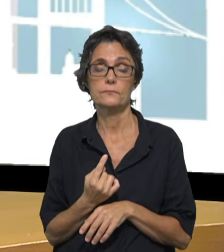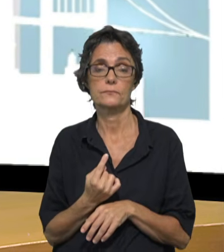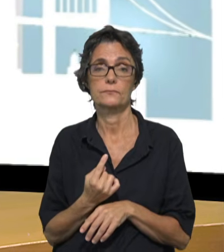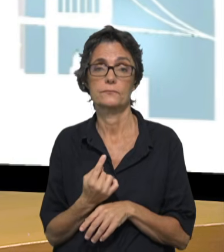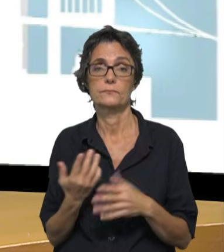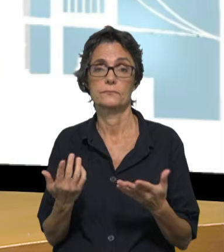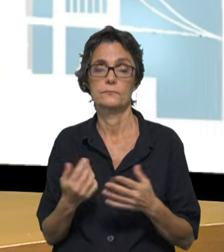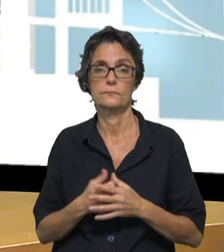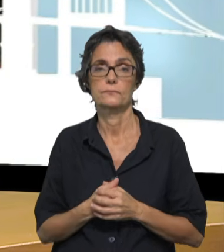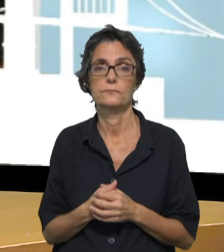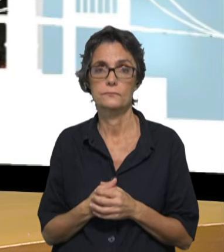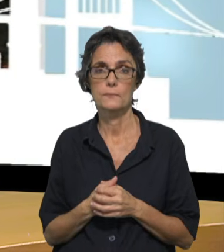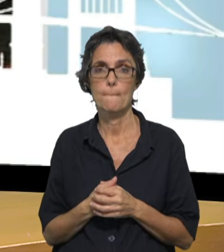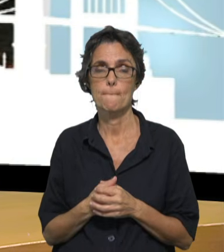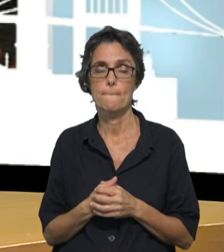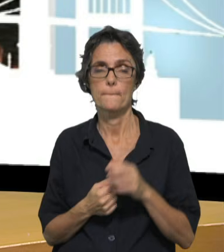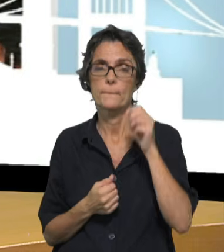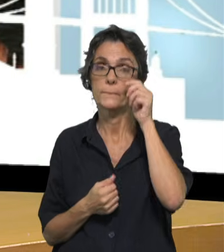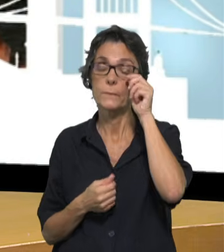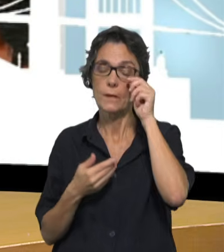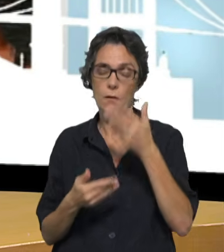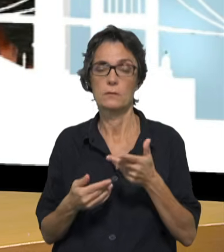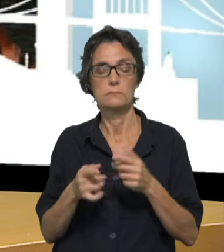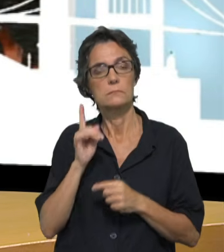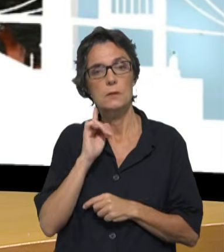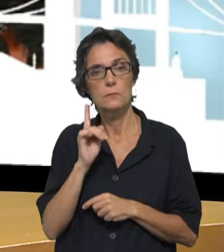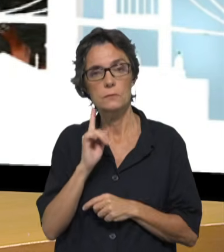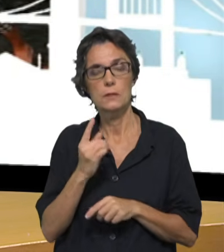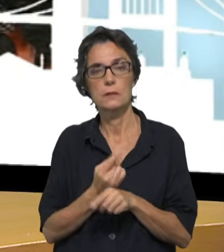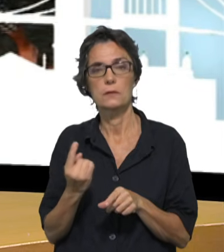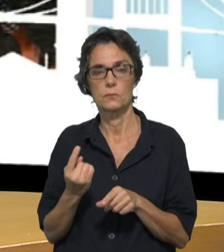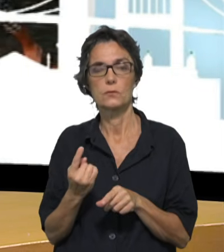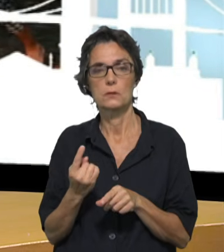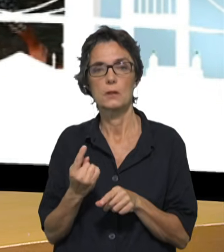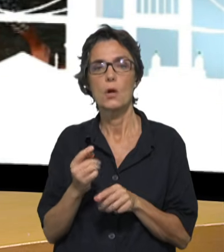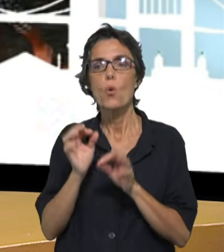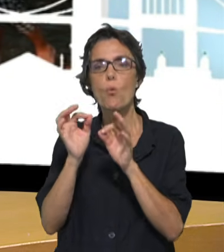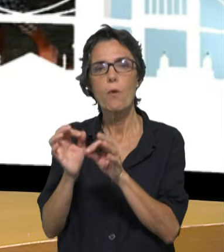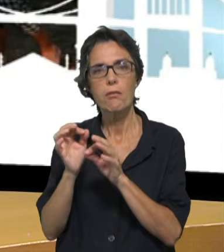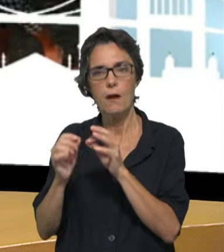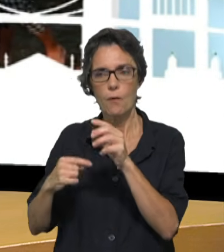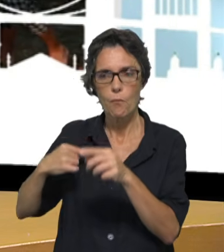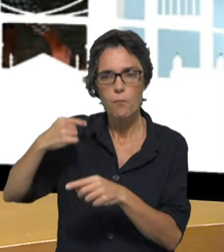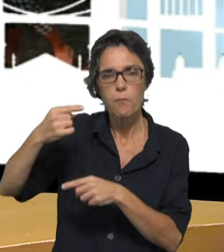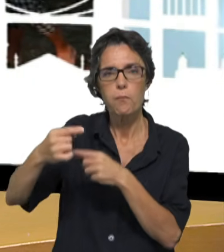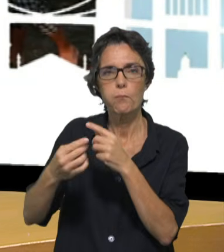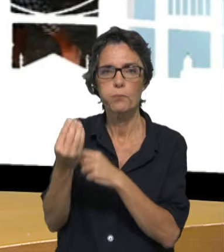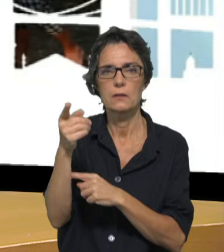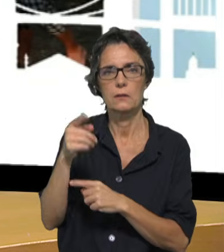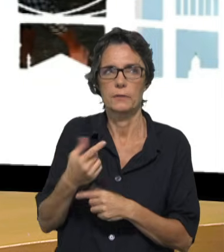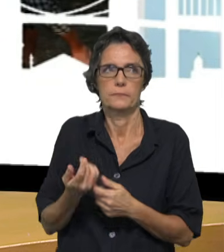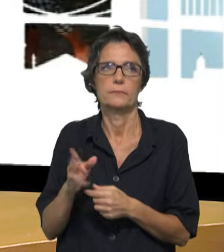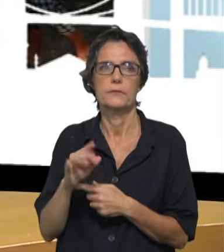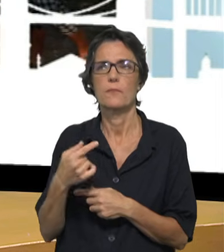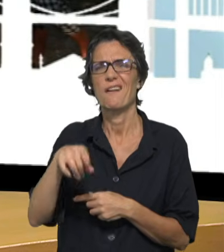estar ligadas às CCDRs. Isso é importante, porque a preservação do património não é, por exemplo, chegar lá, olha, tiramos um confessionário